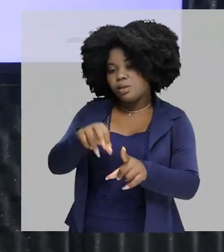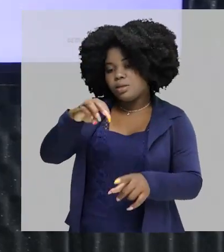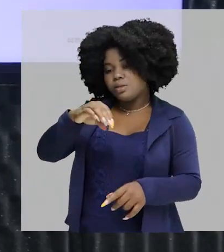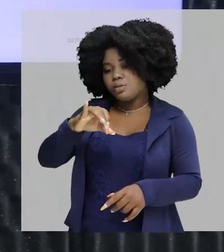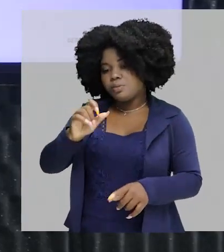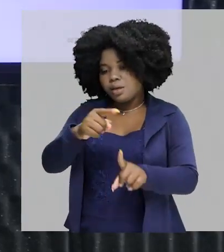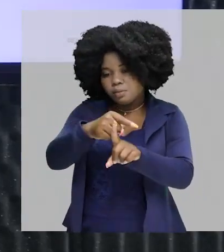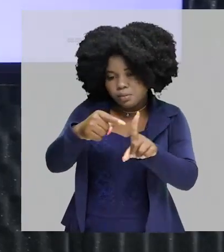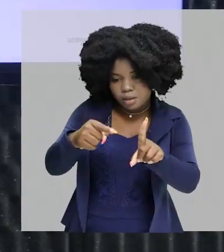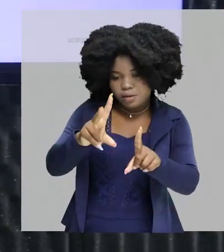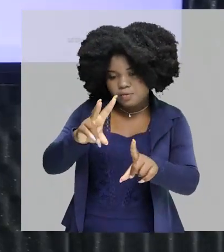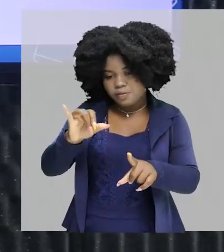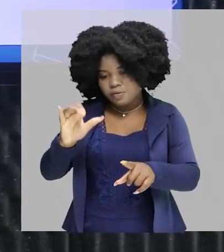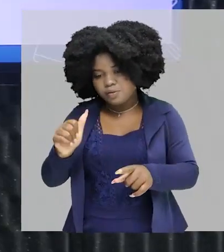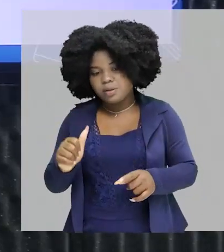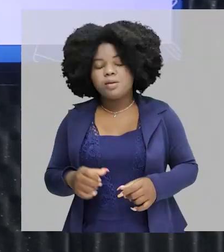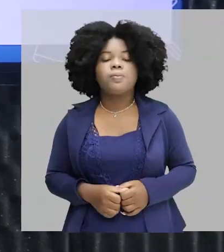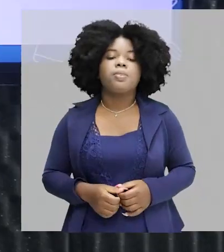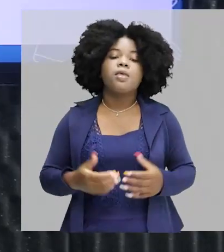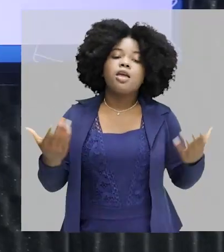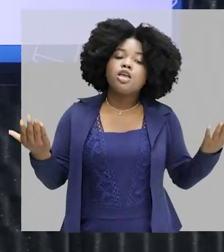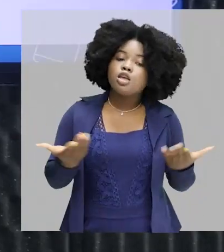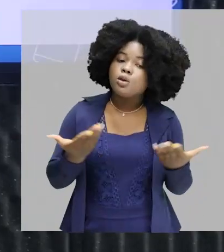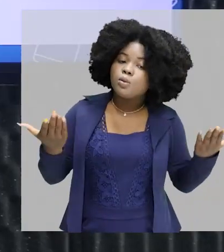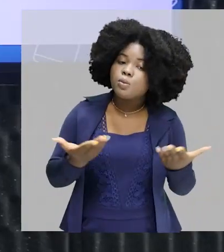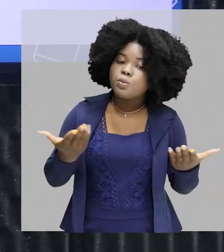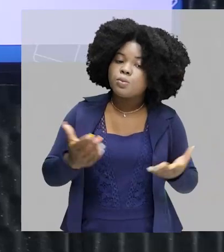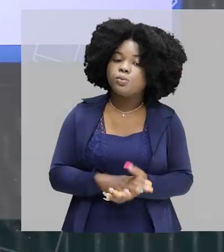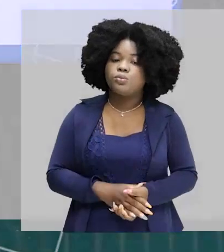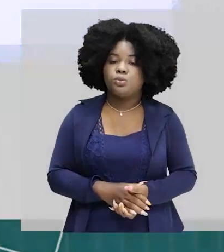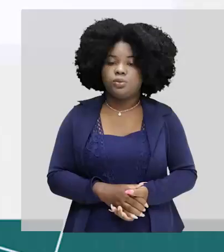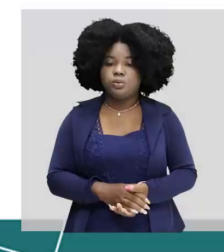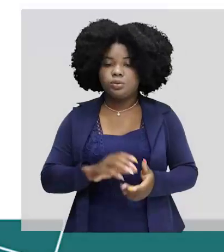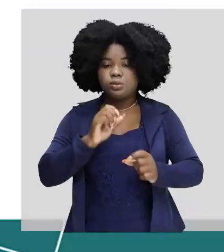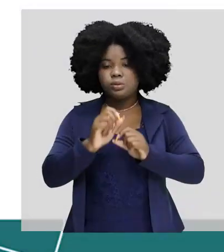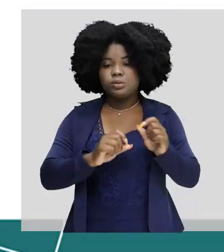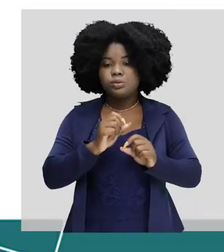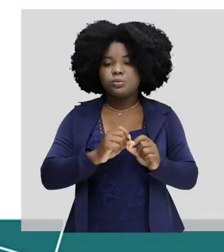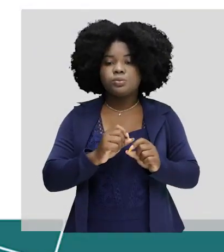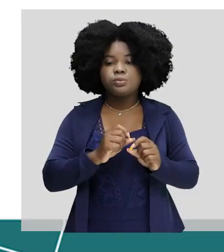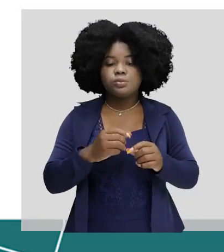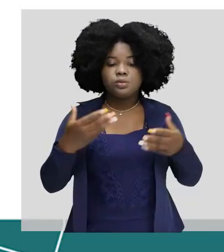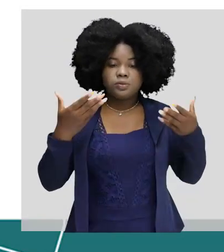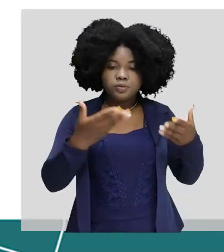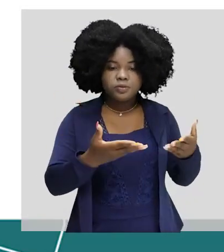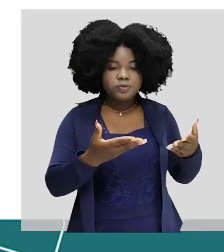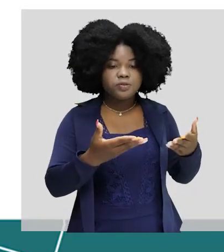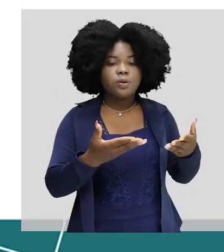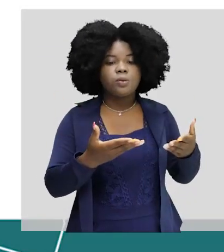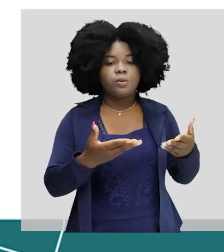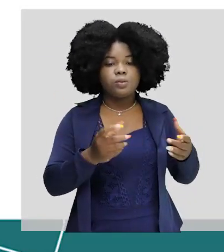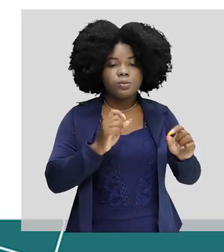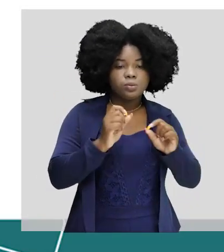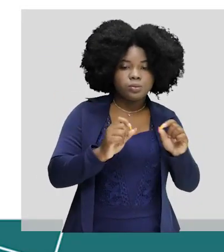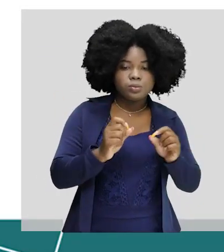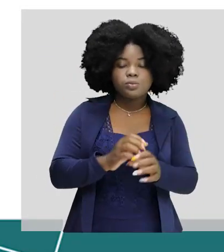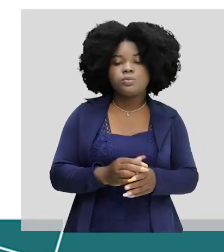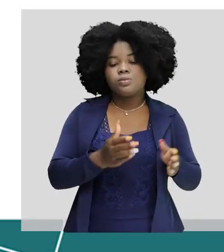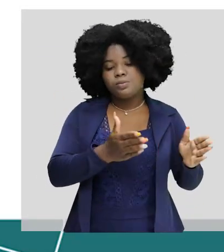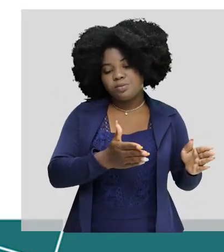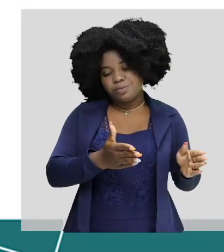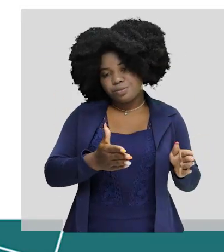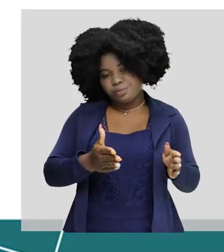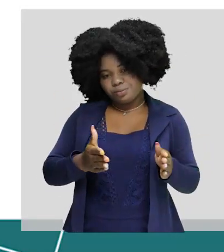nossa aula de hoje, nós vamos trabalhar uma situação particular dos fenômenos radioativos, o processo